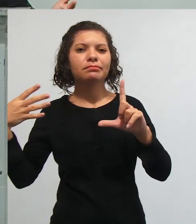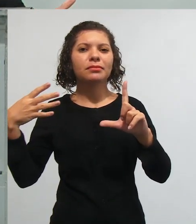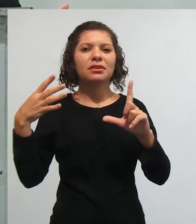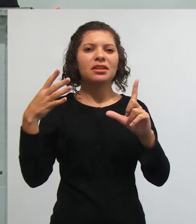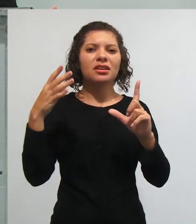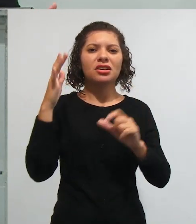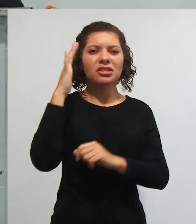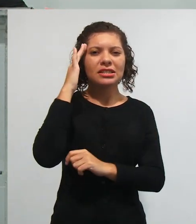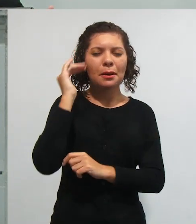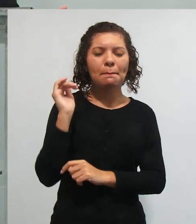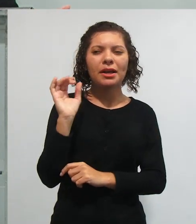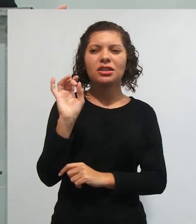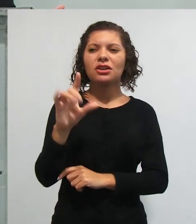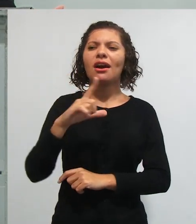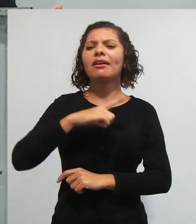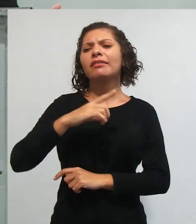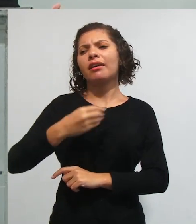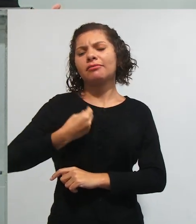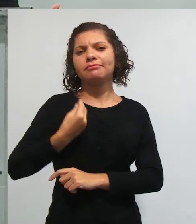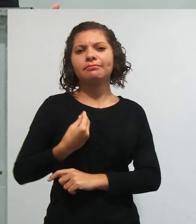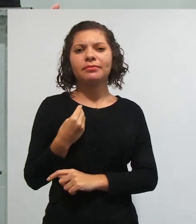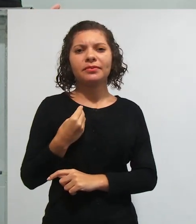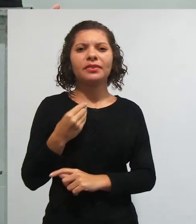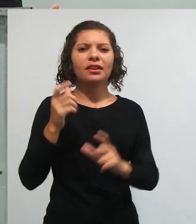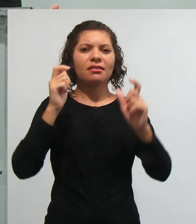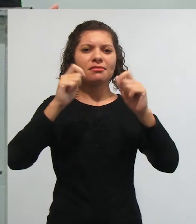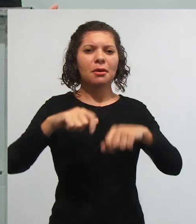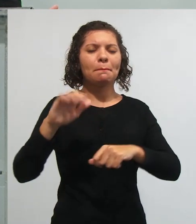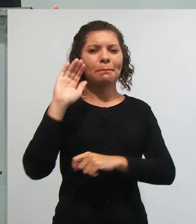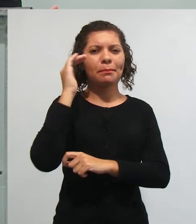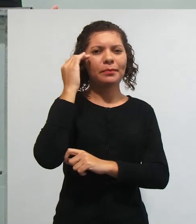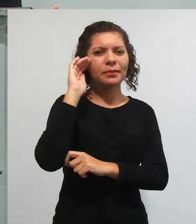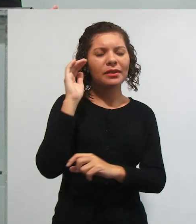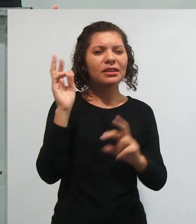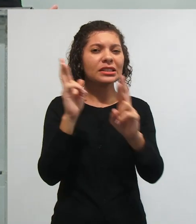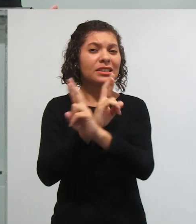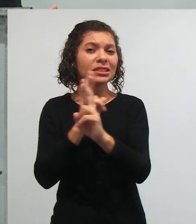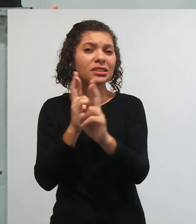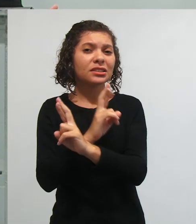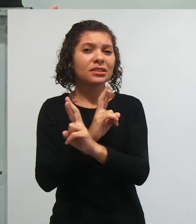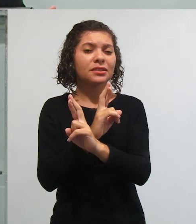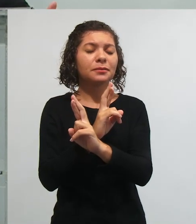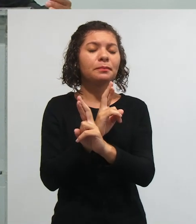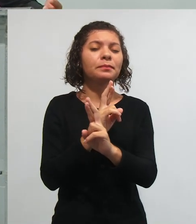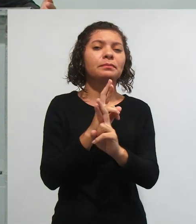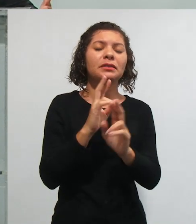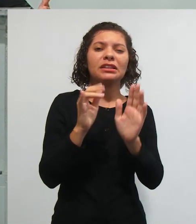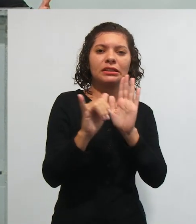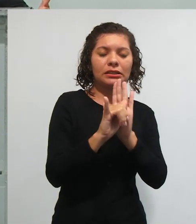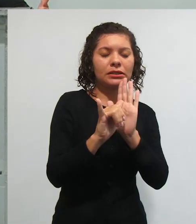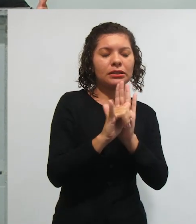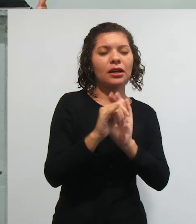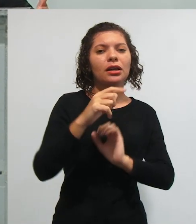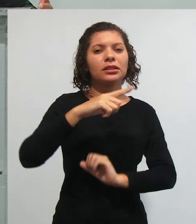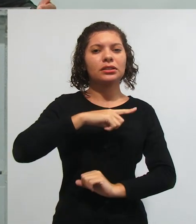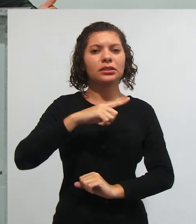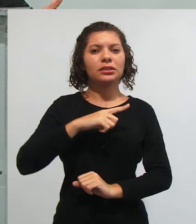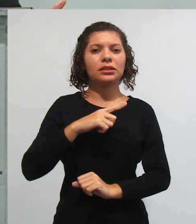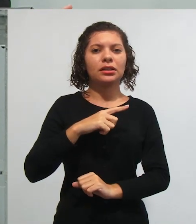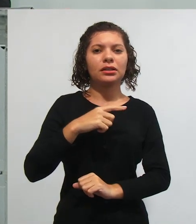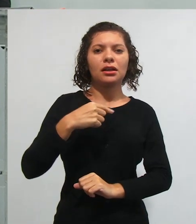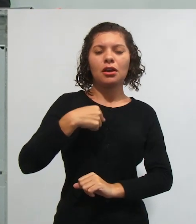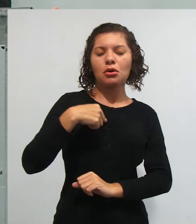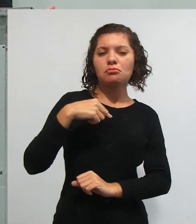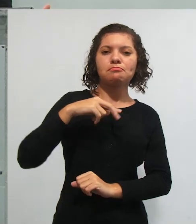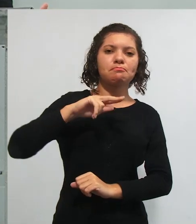gente compreender as relações de poder entre essas determinações a identidade existe Eu